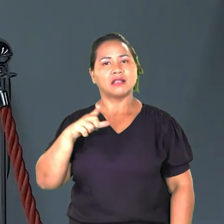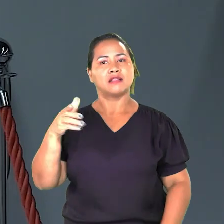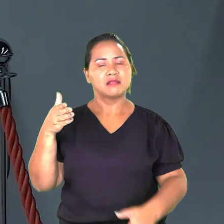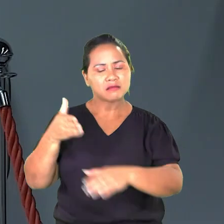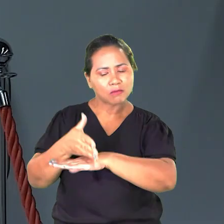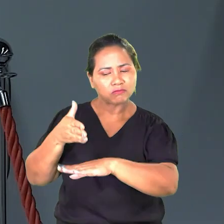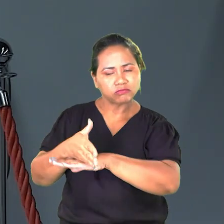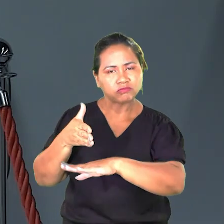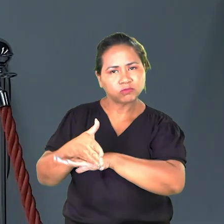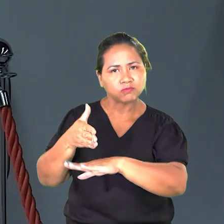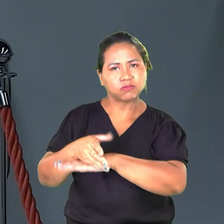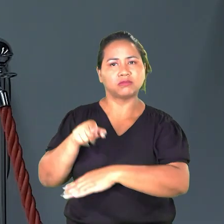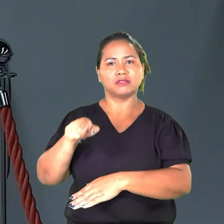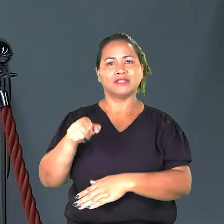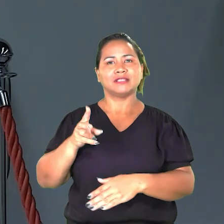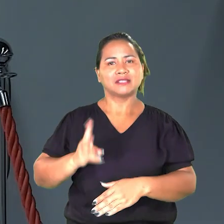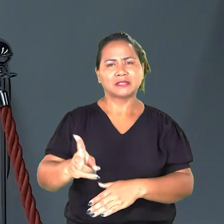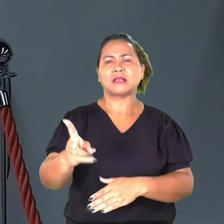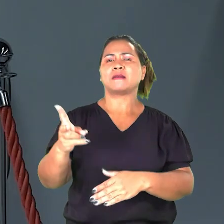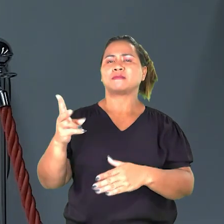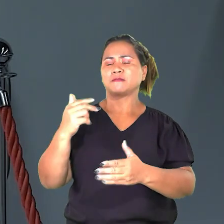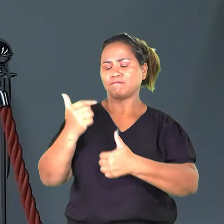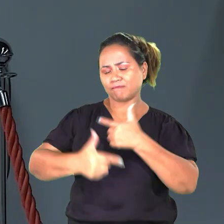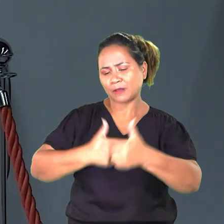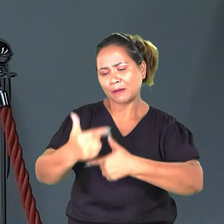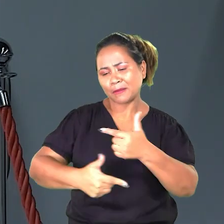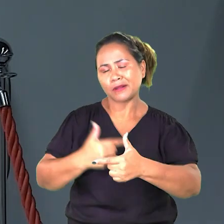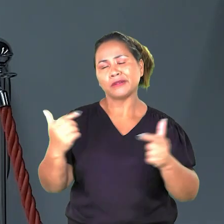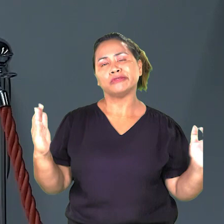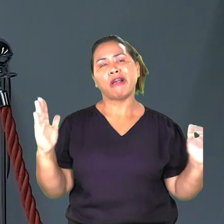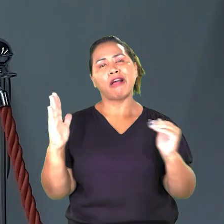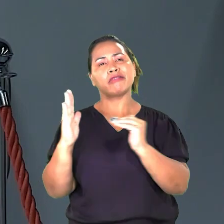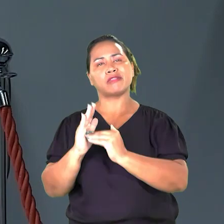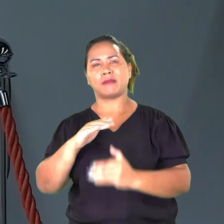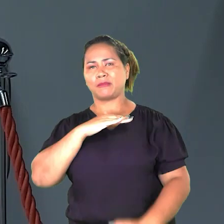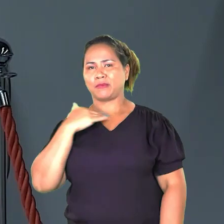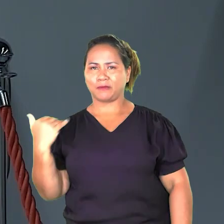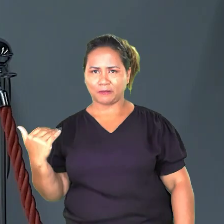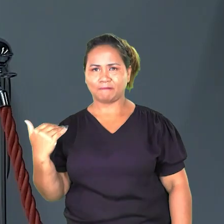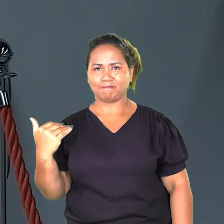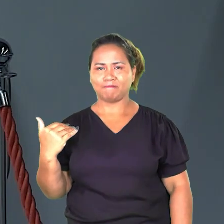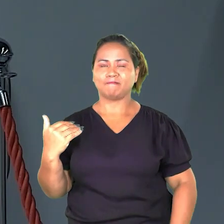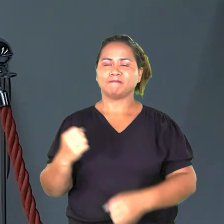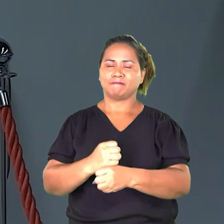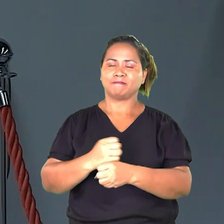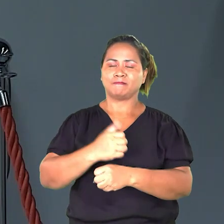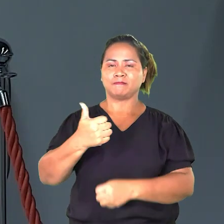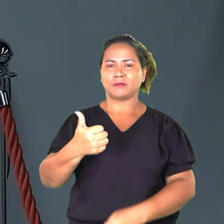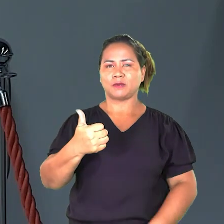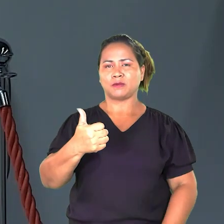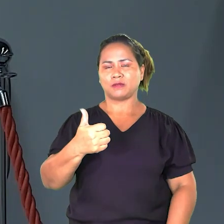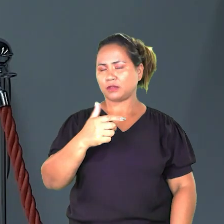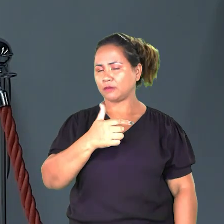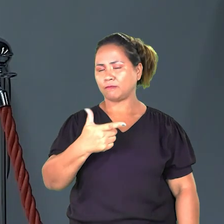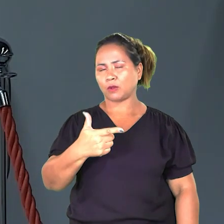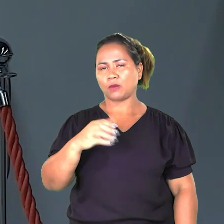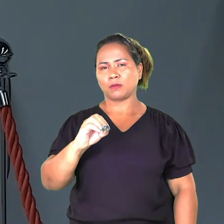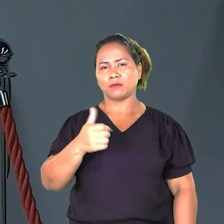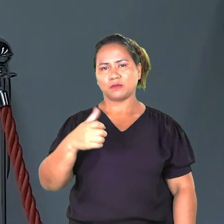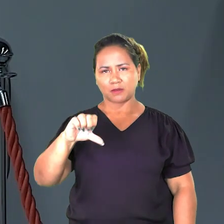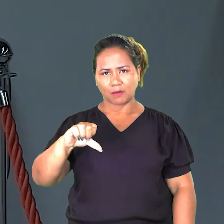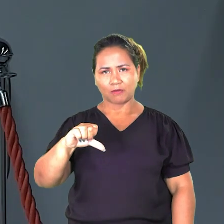longos anos atuou como seu coordenador cultural honorífico até a sua partida no dia 7 de julho de